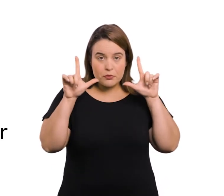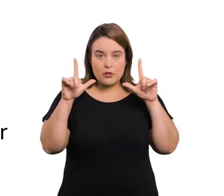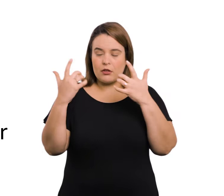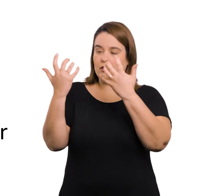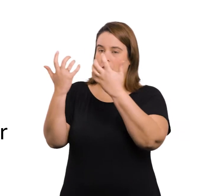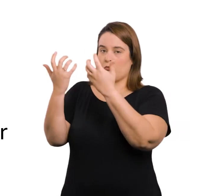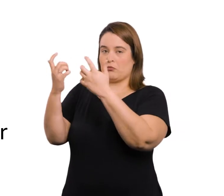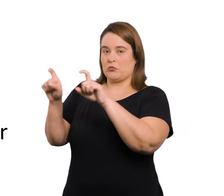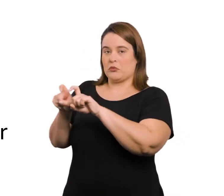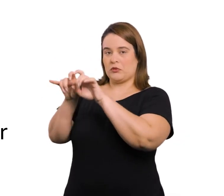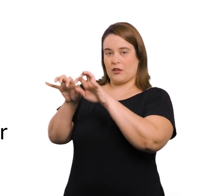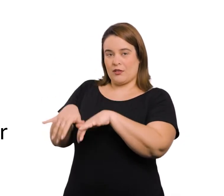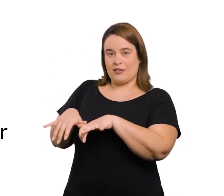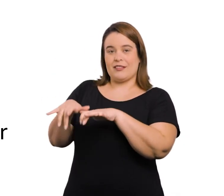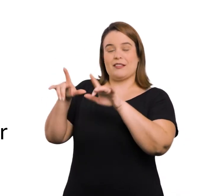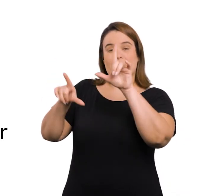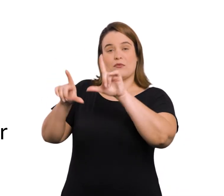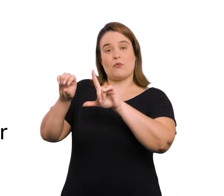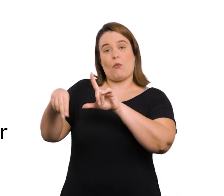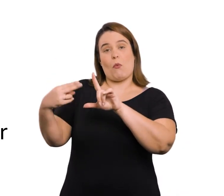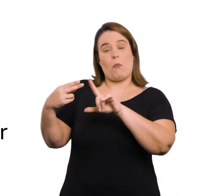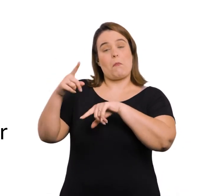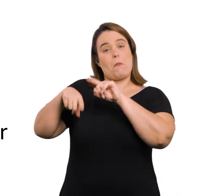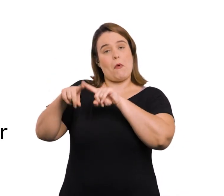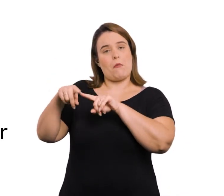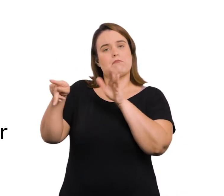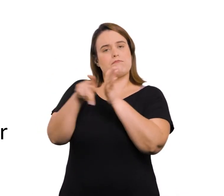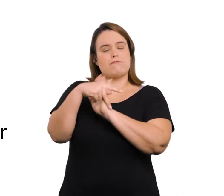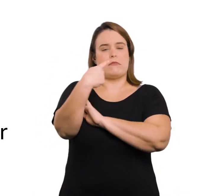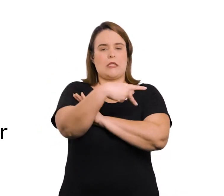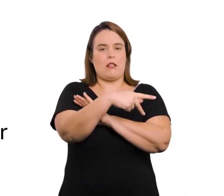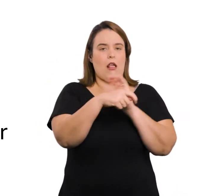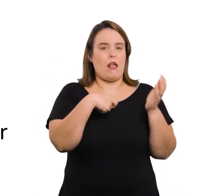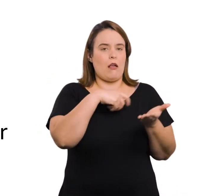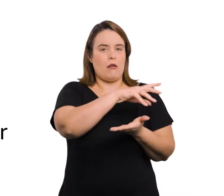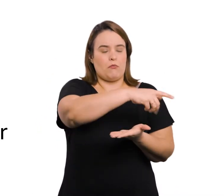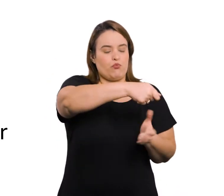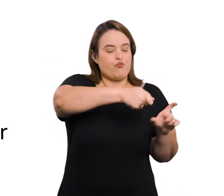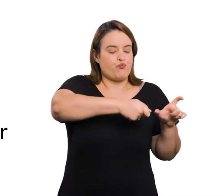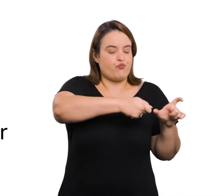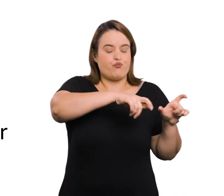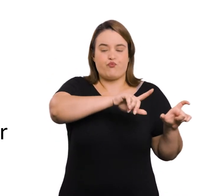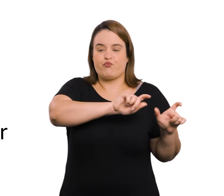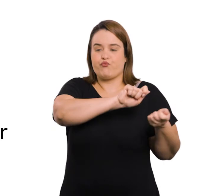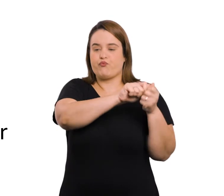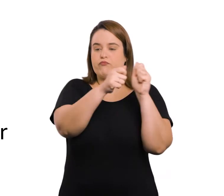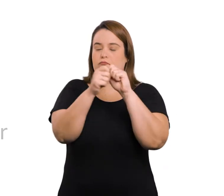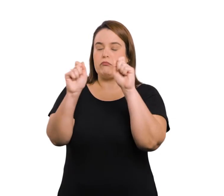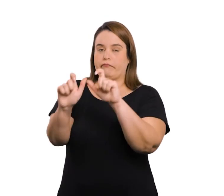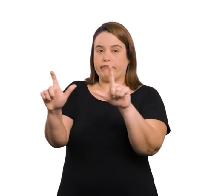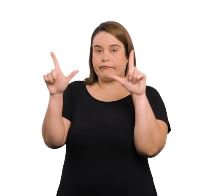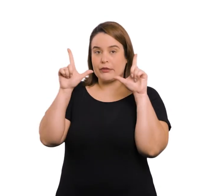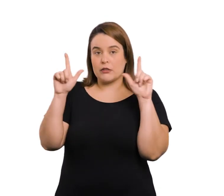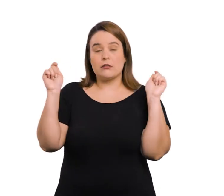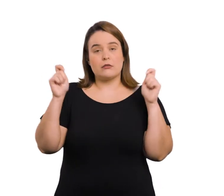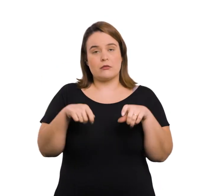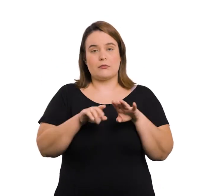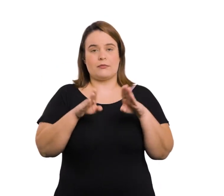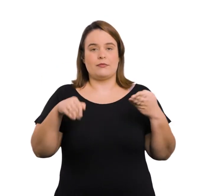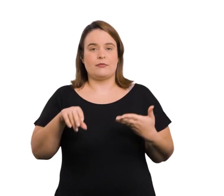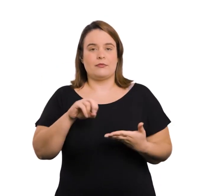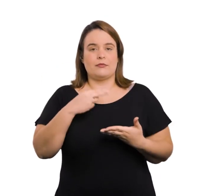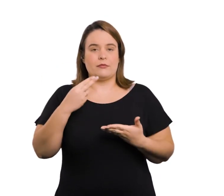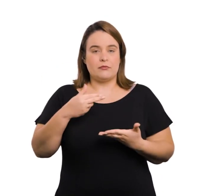imagens, reproduzindo-os no computador, televisão ou monitor próprio. Podem ser de mesa ou portáteis e